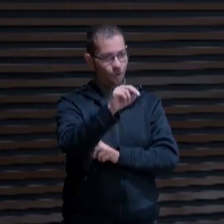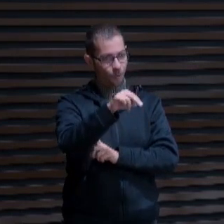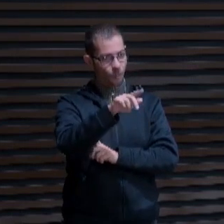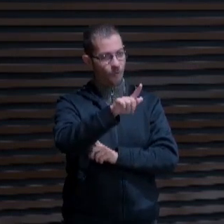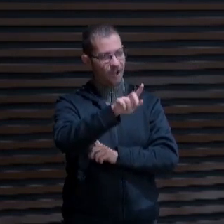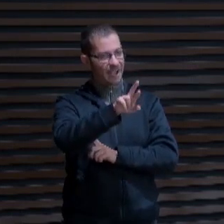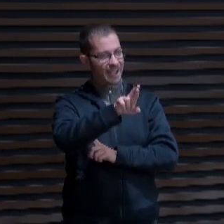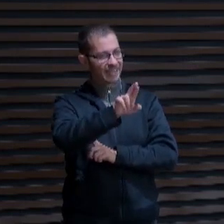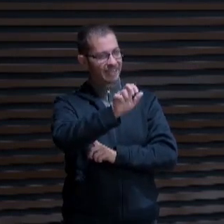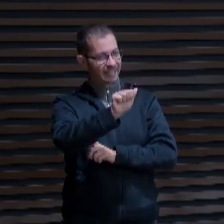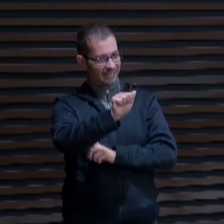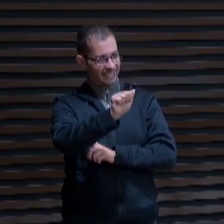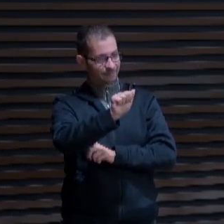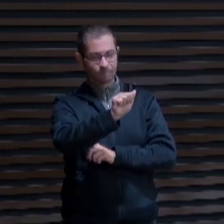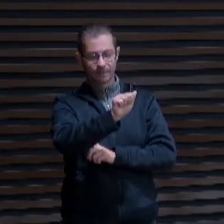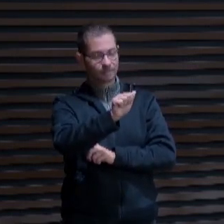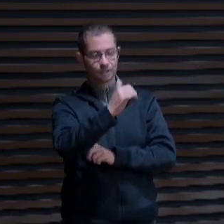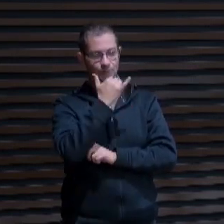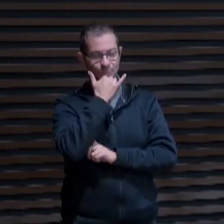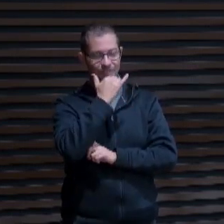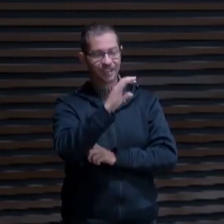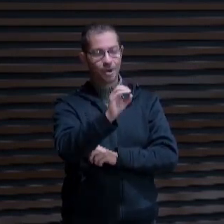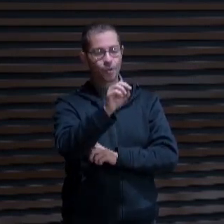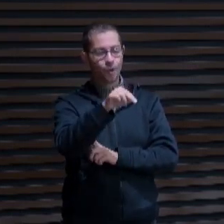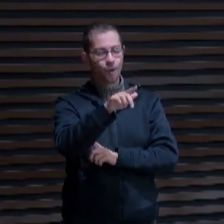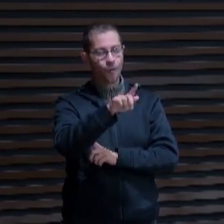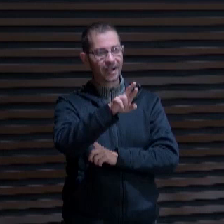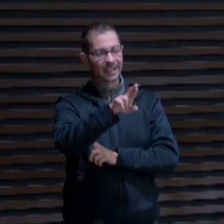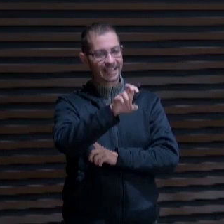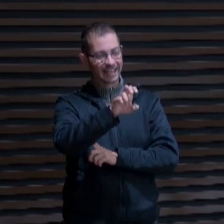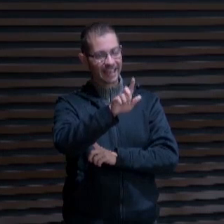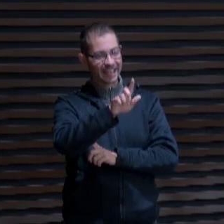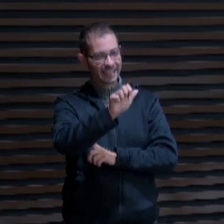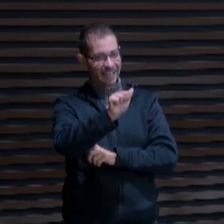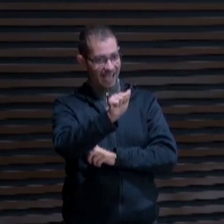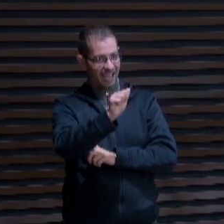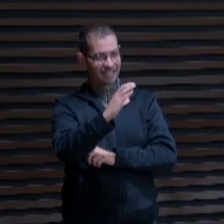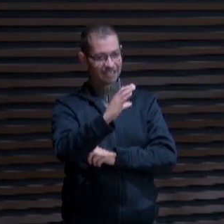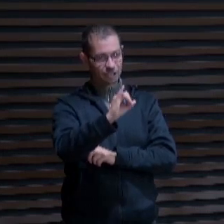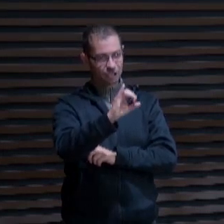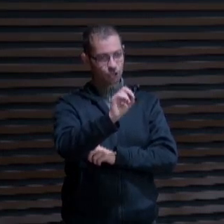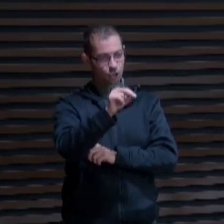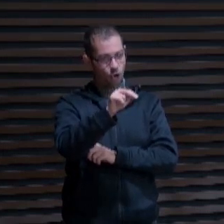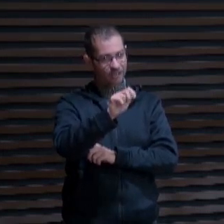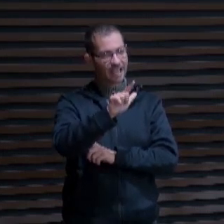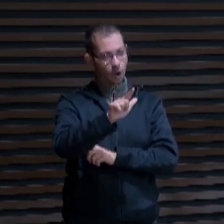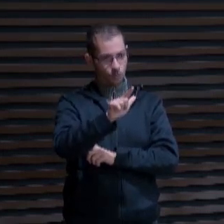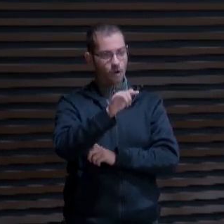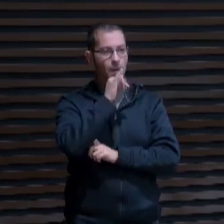É justamente aquele tempo que a igreja se reúne, onde nós vemos